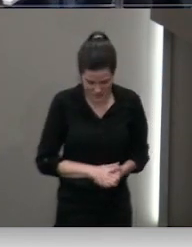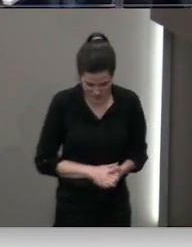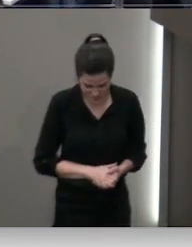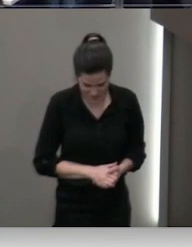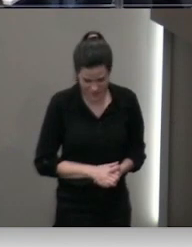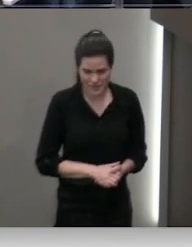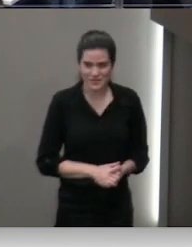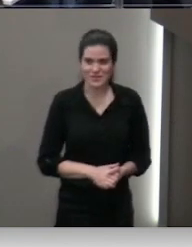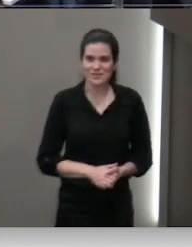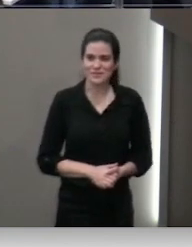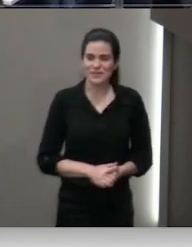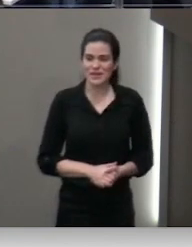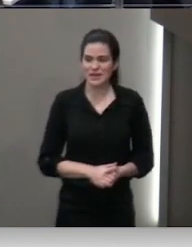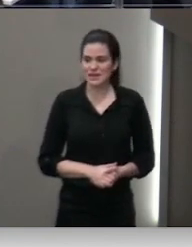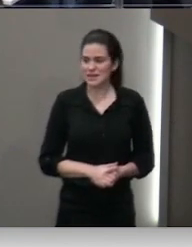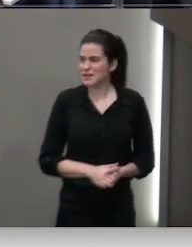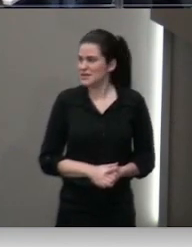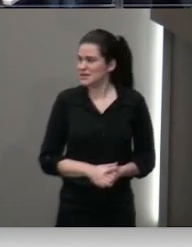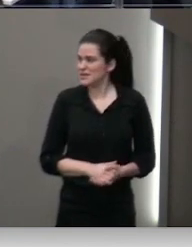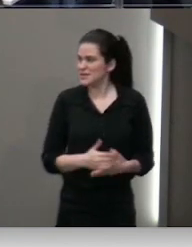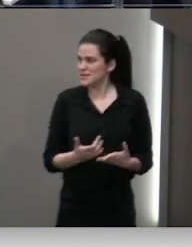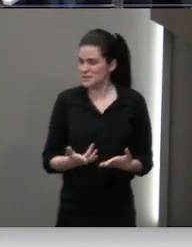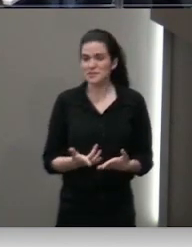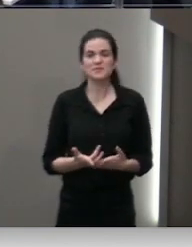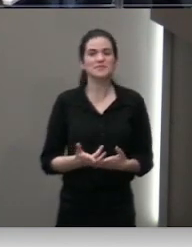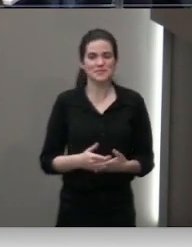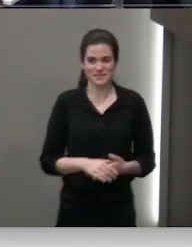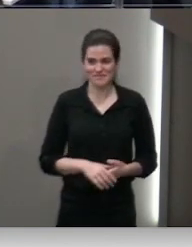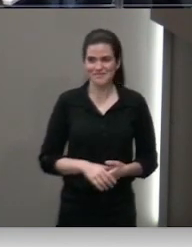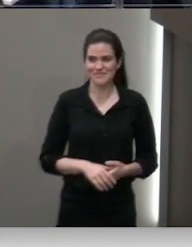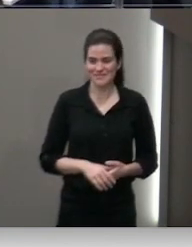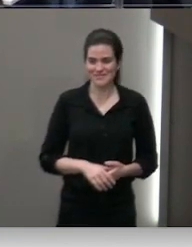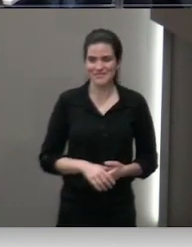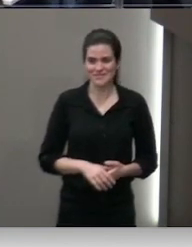vereador. Pois não, vai ser atendido. Mas antes,